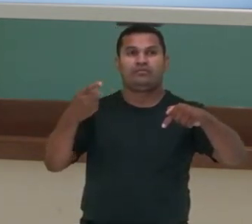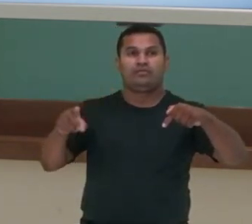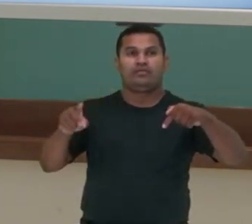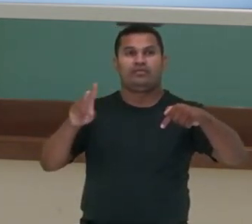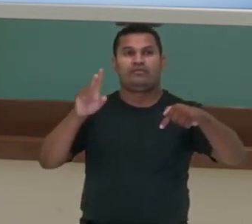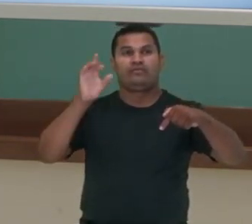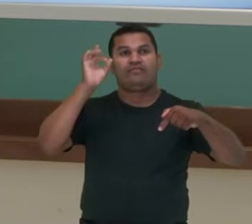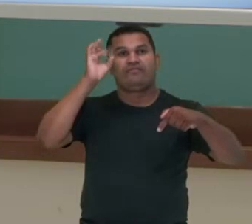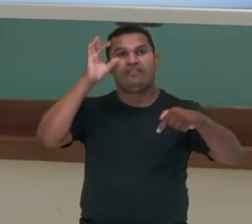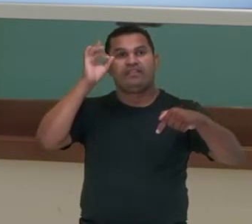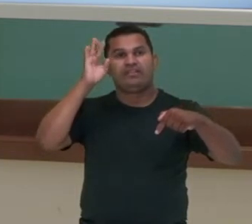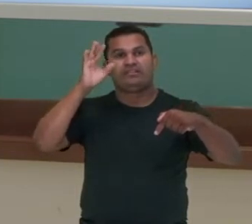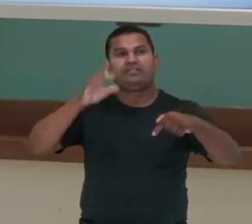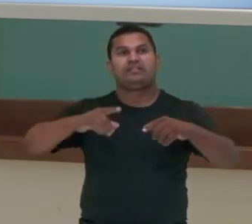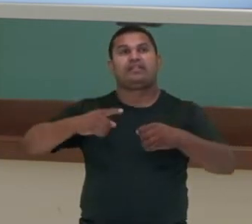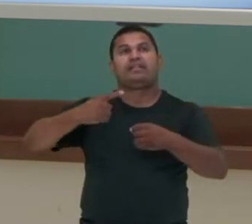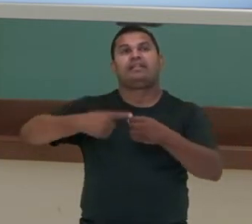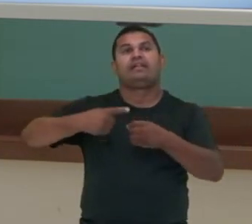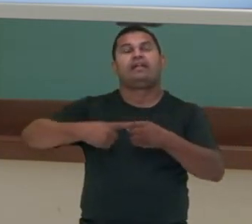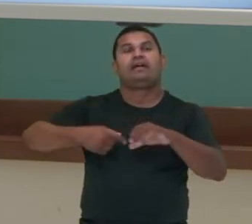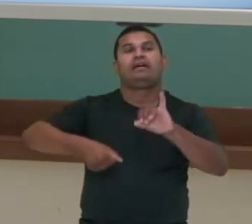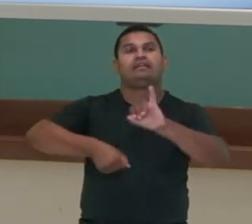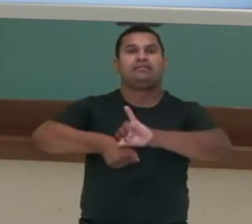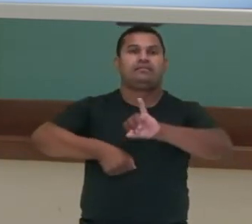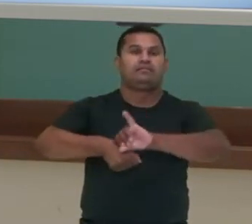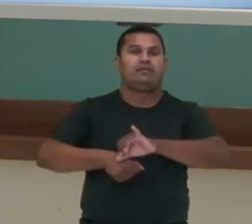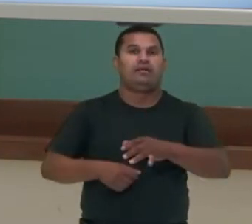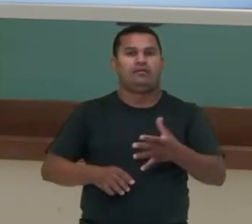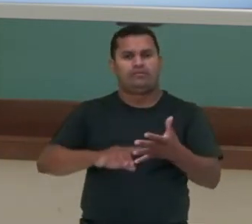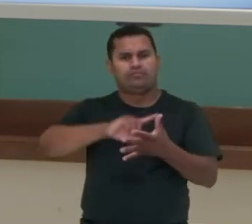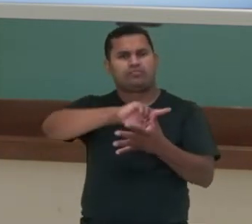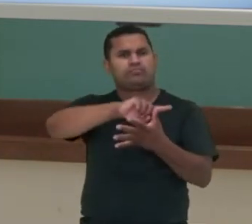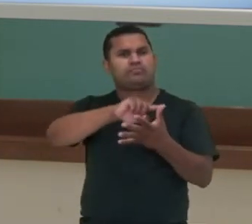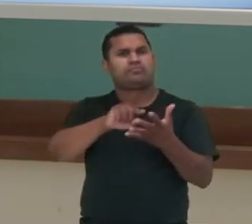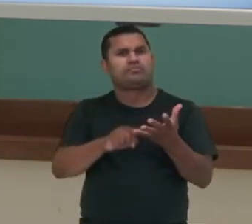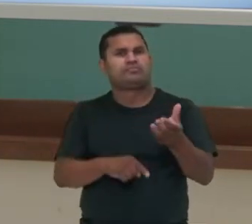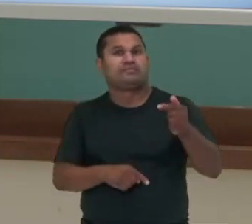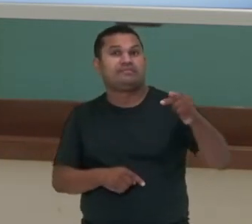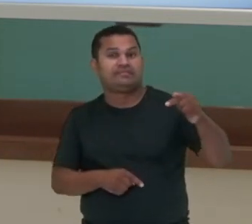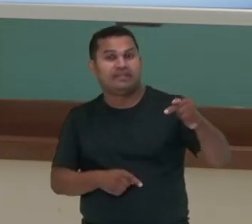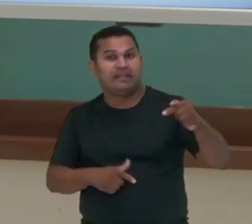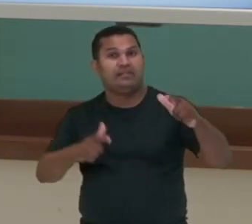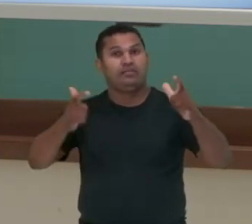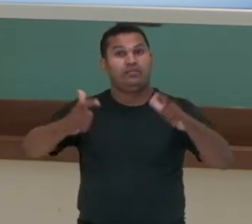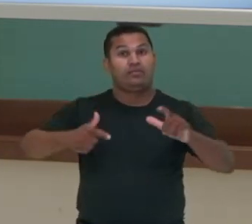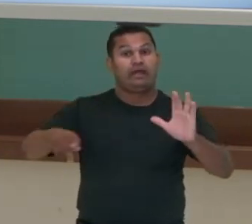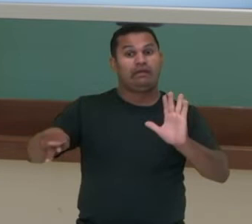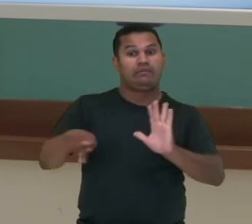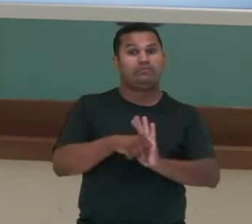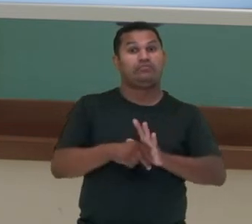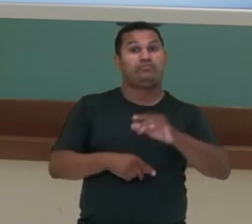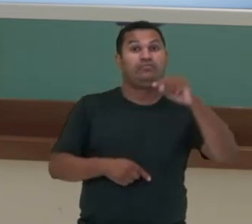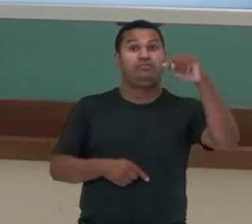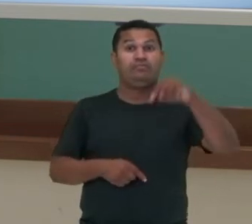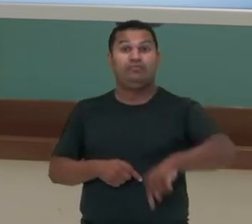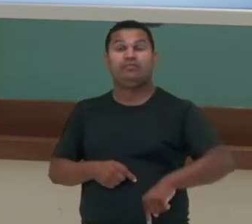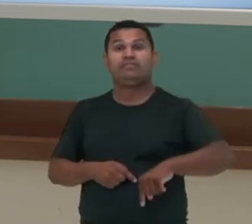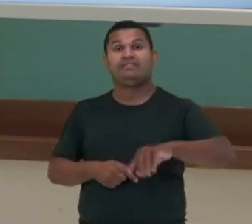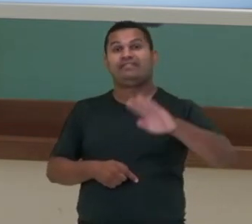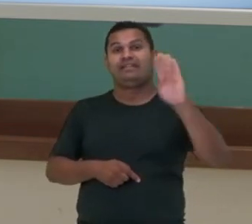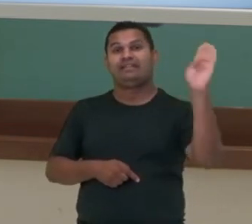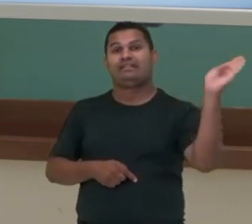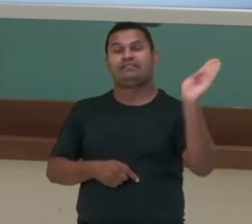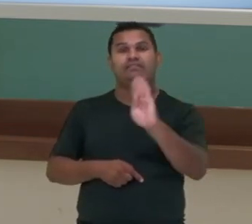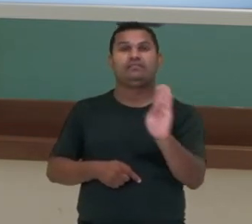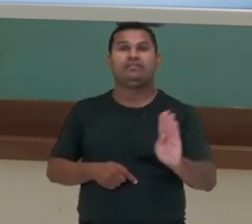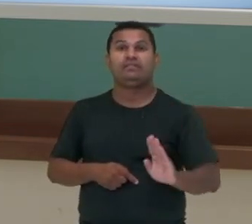naturais e aí manter a vida em toda essa porção. Então, são áreas ali reservadas